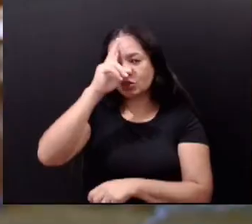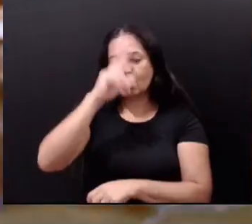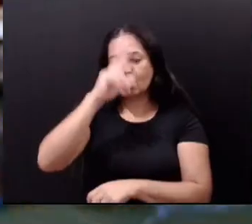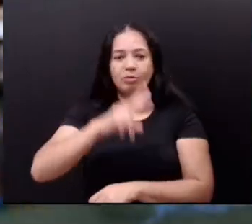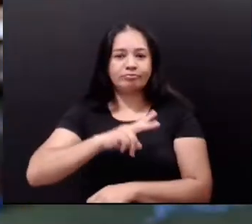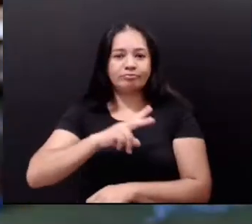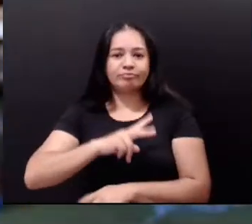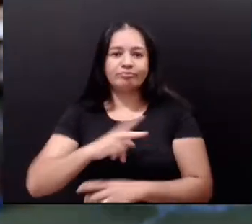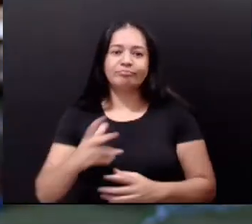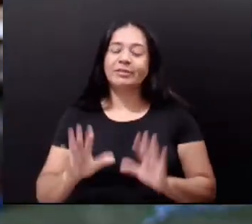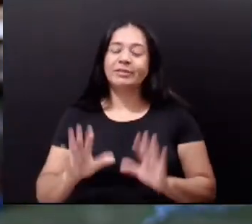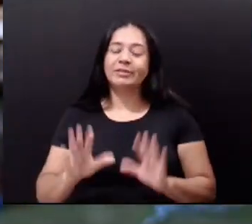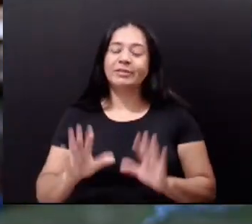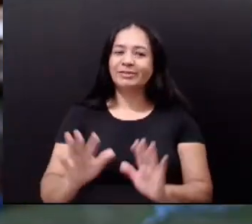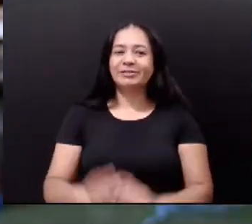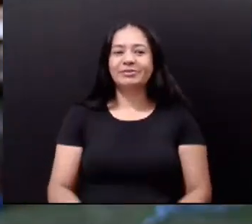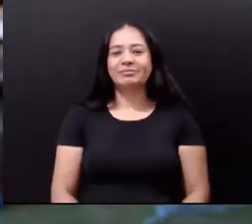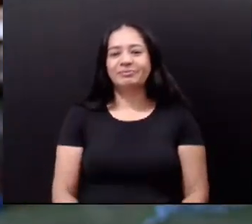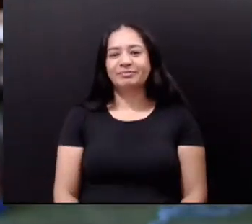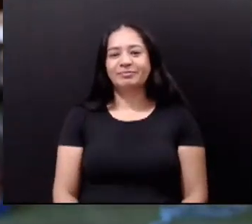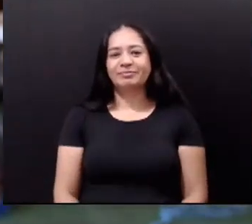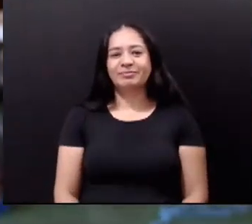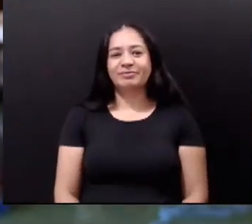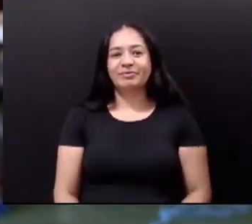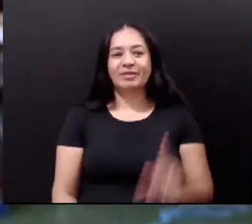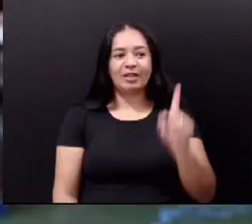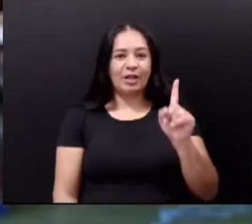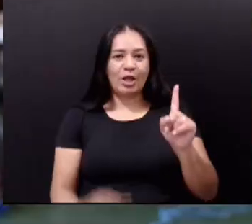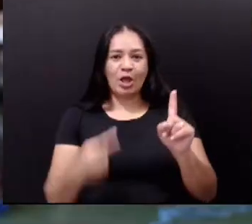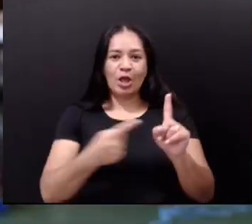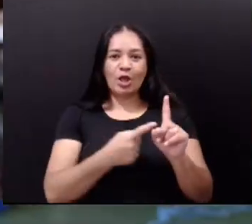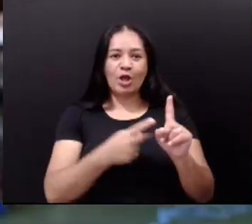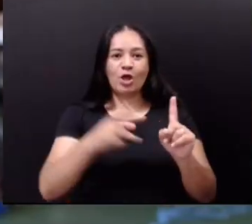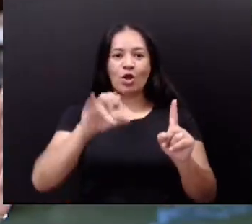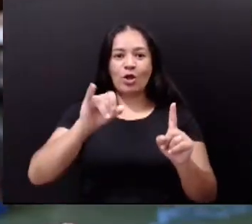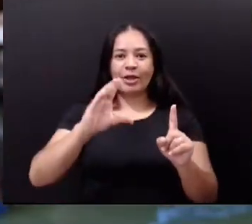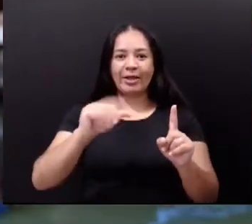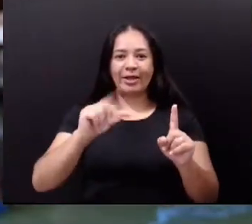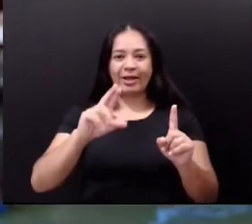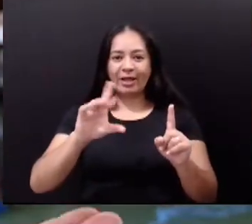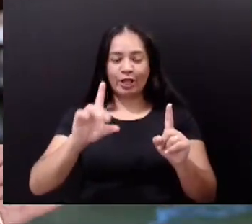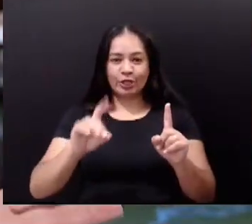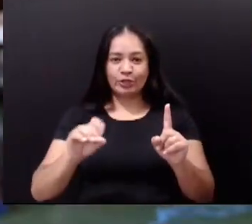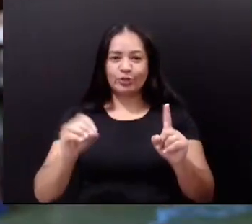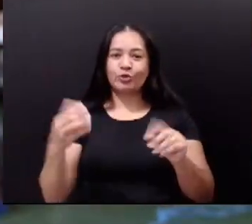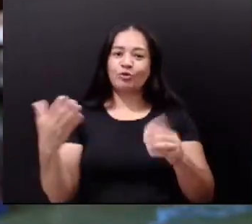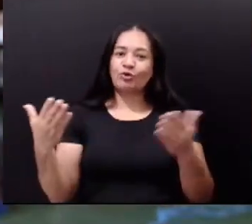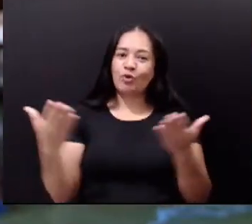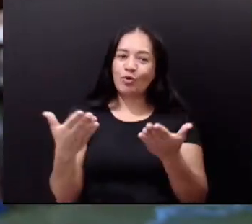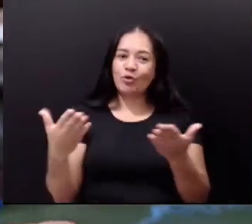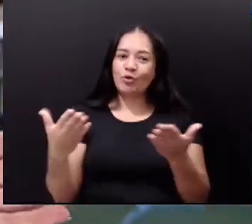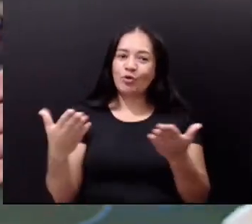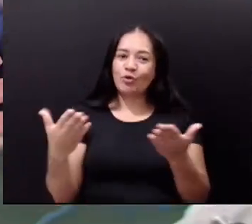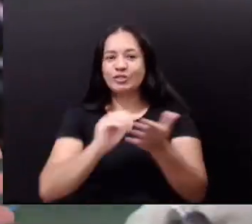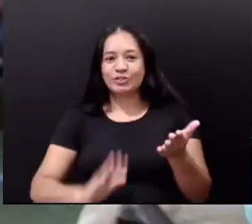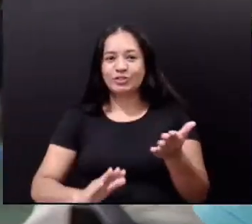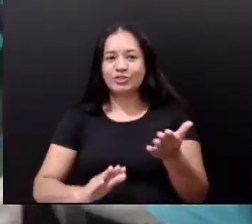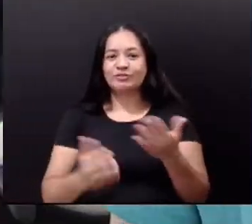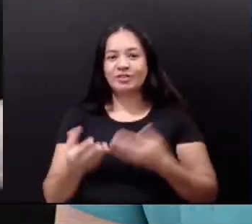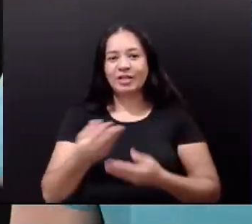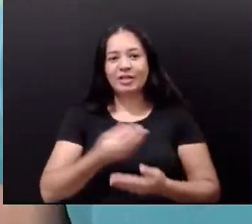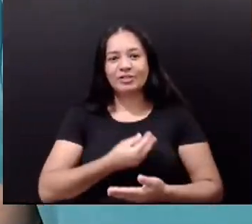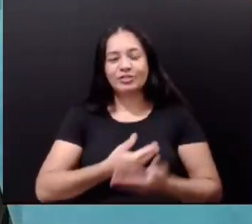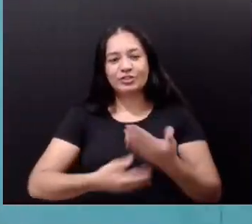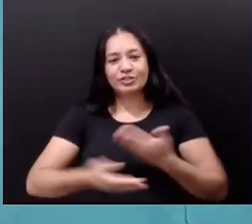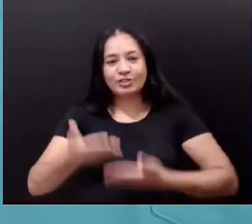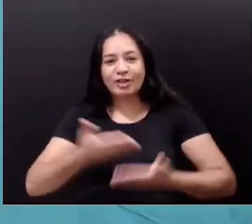isso, né? O Ricardo vem aqui para a SETA e hoje fez a atividade do artesanato, que é a atividade da vivência proposta. Como é que foi